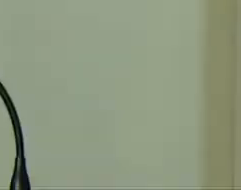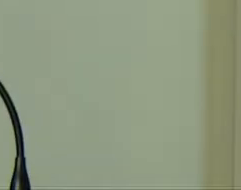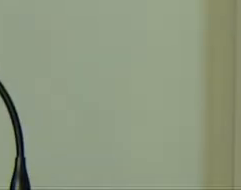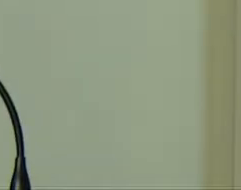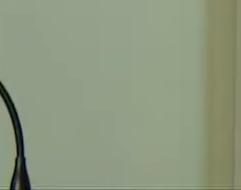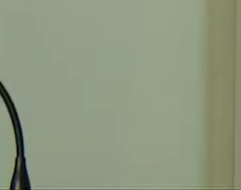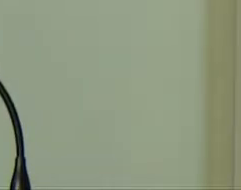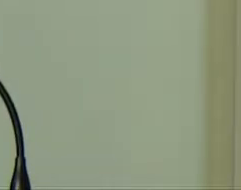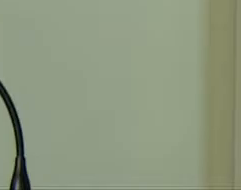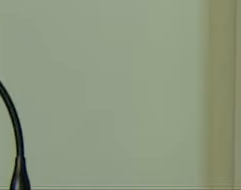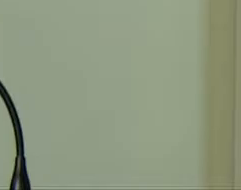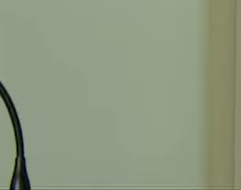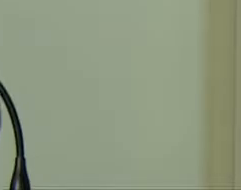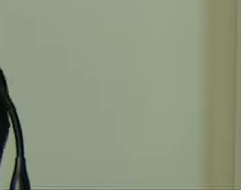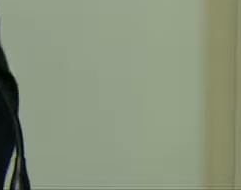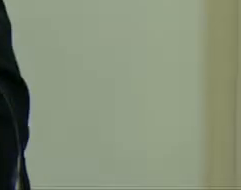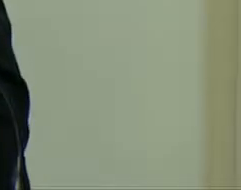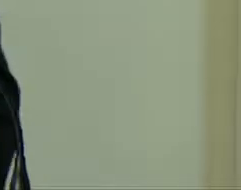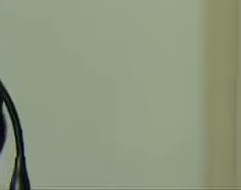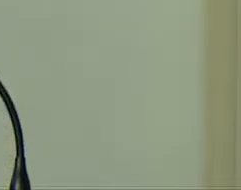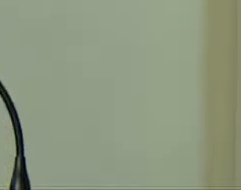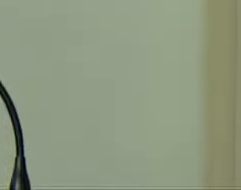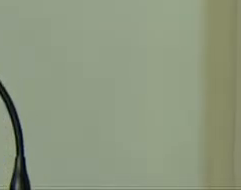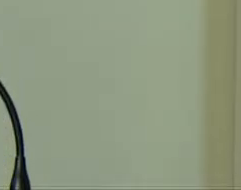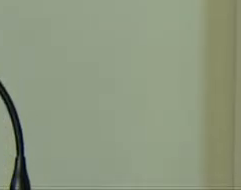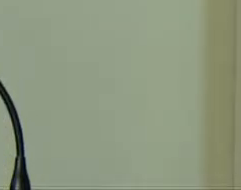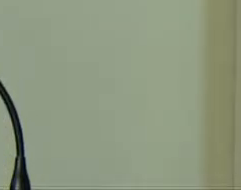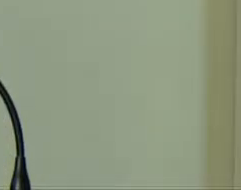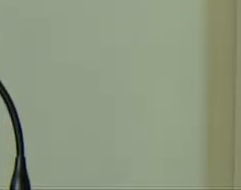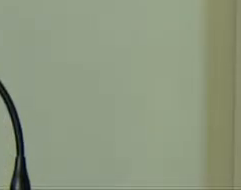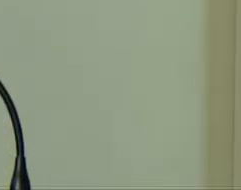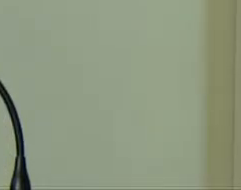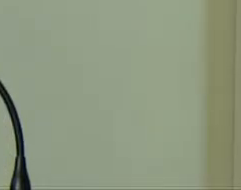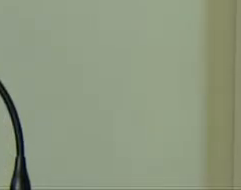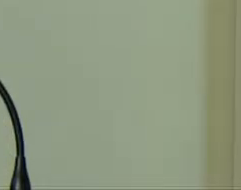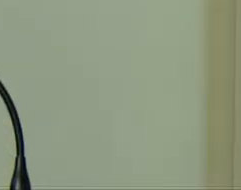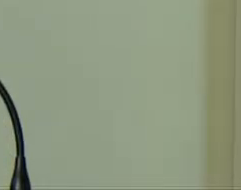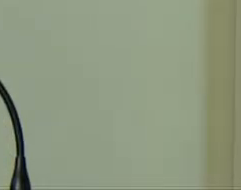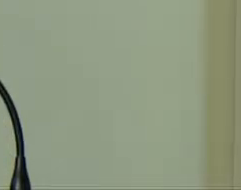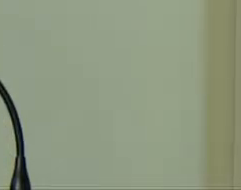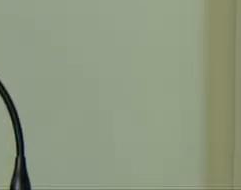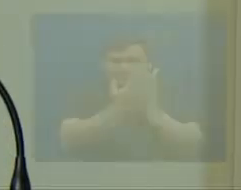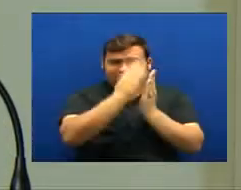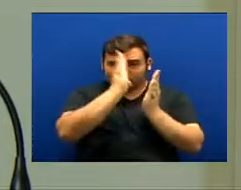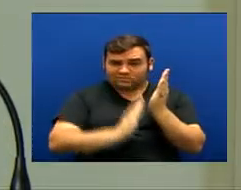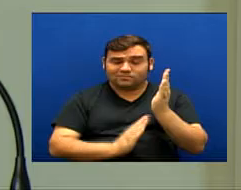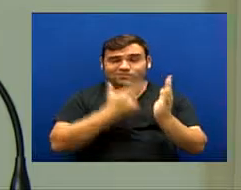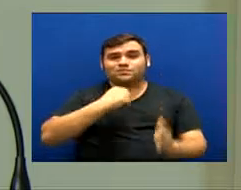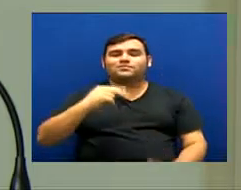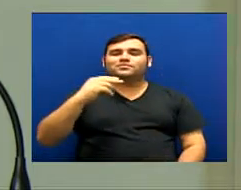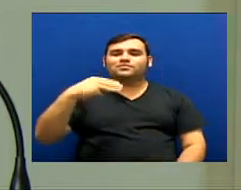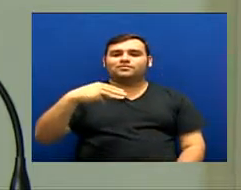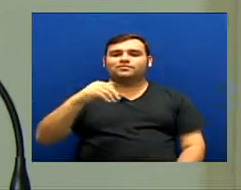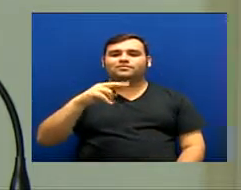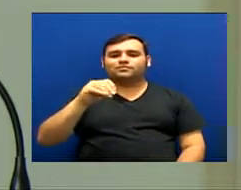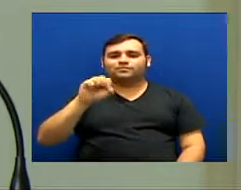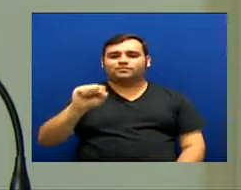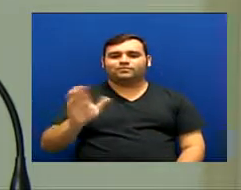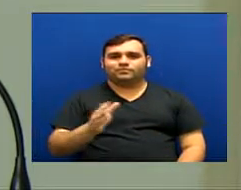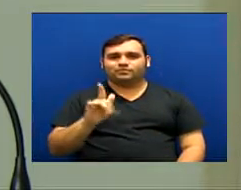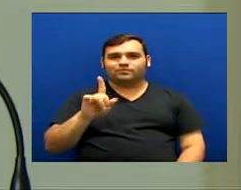Além desses versos, pastor Luiz, eu quero aqui expressar a minha paixão por esta palavra, o